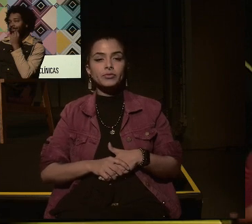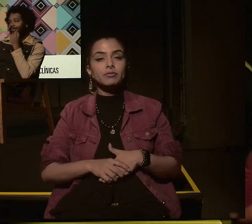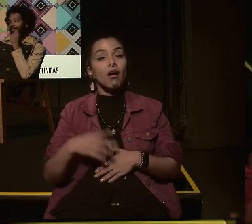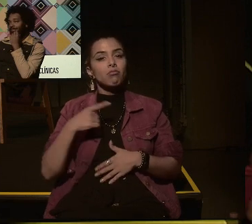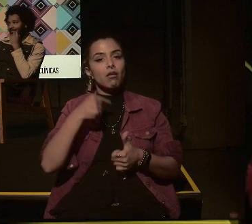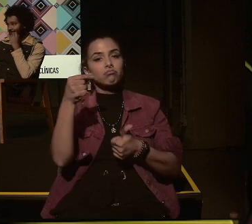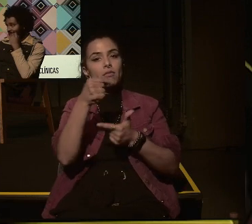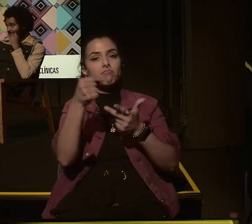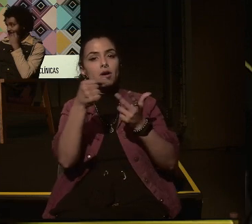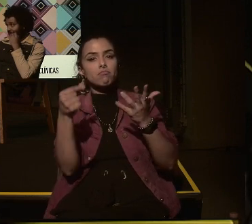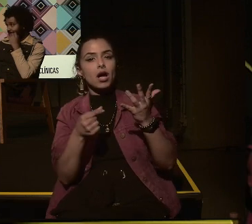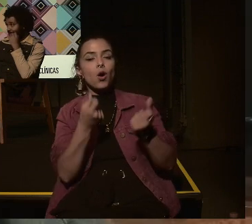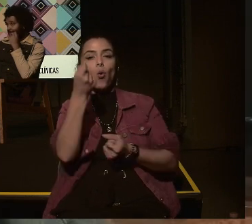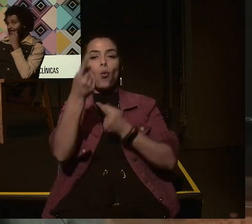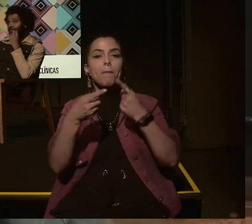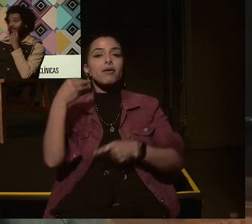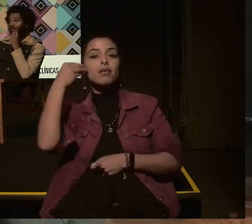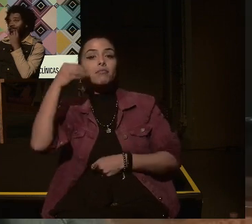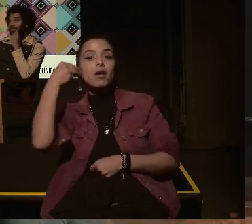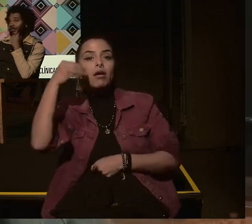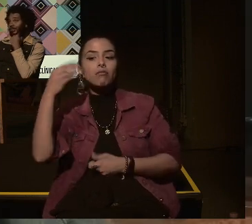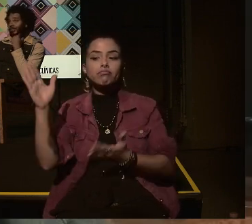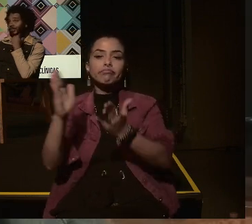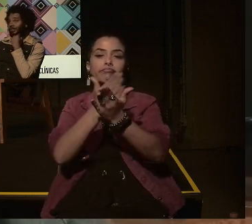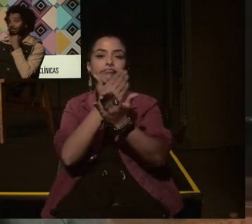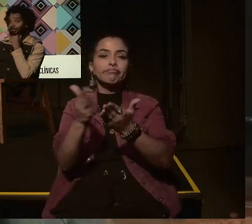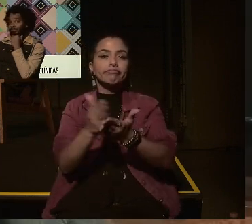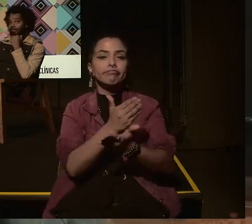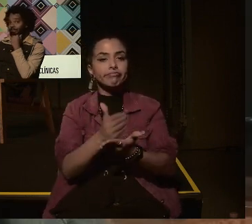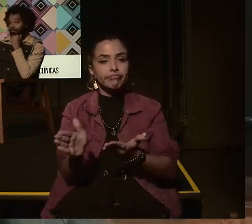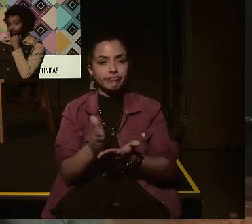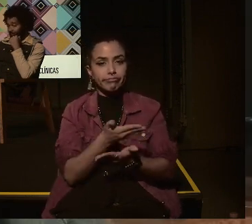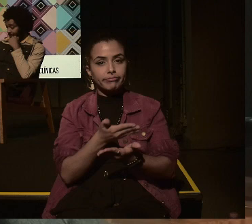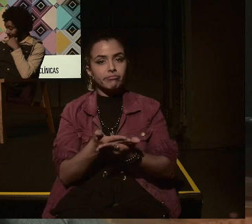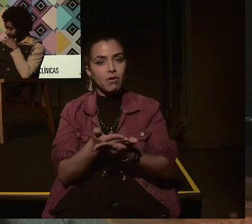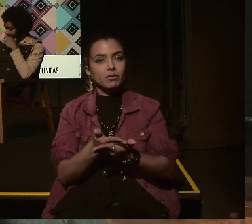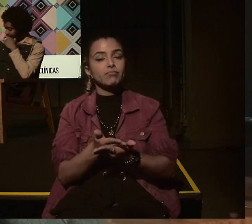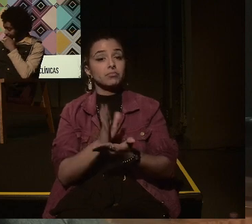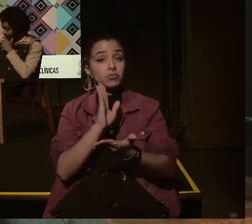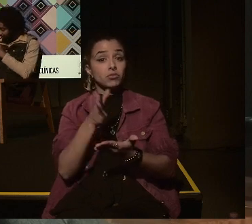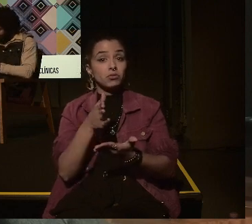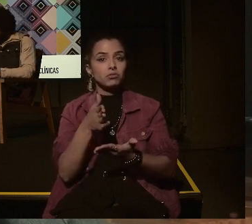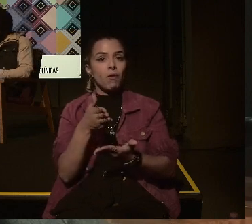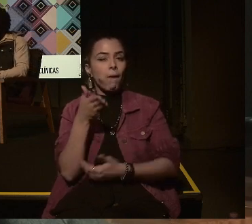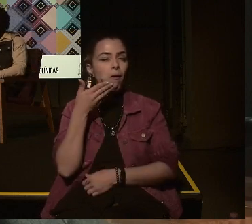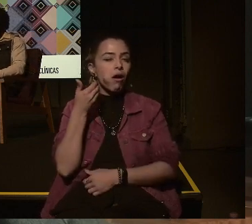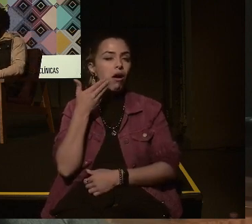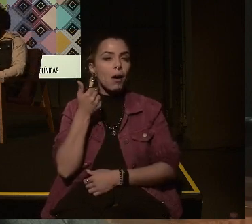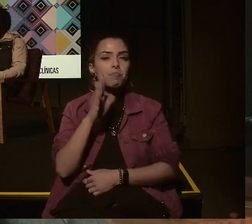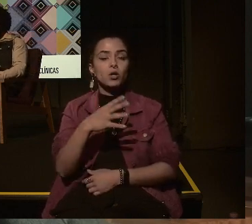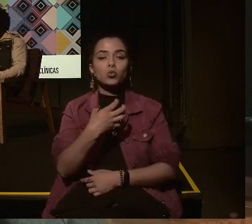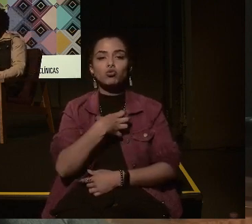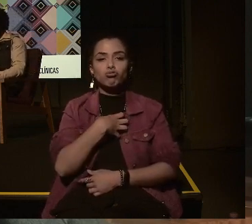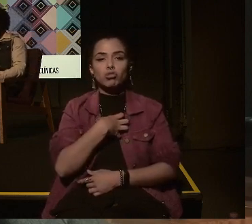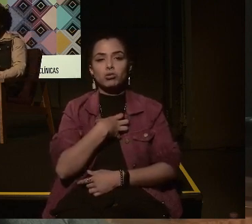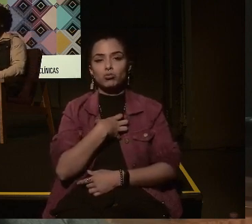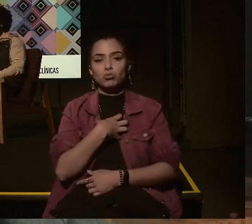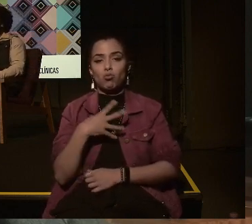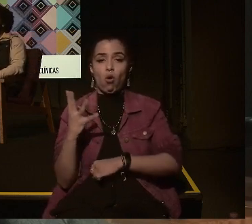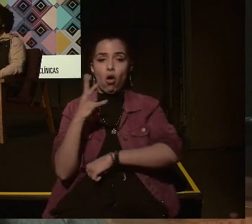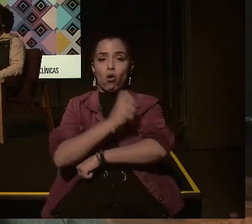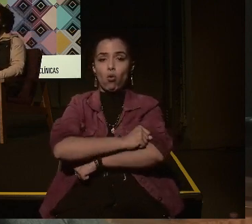São nessas experiências, quando vividas de modo não colonial, né, porque daí